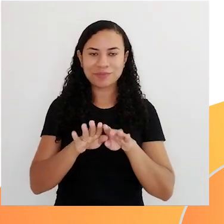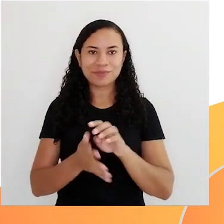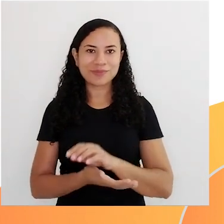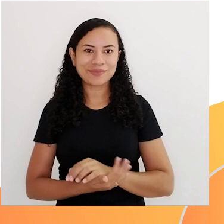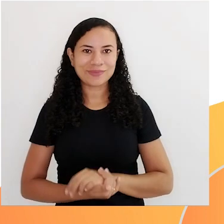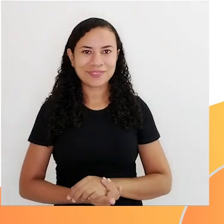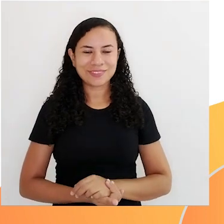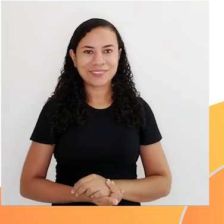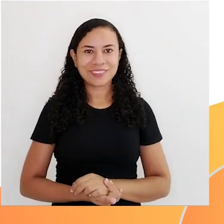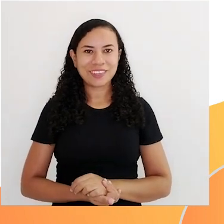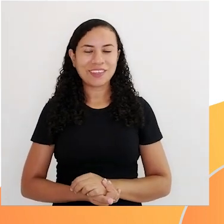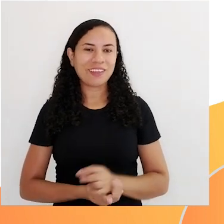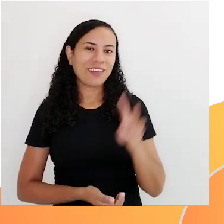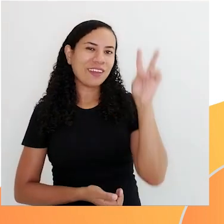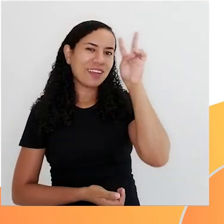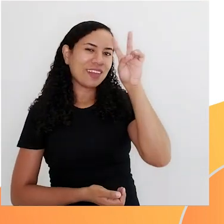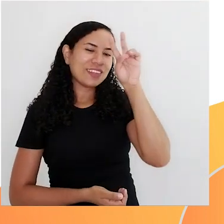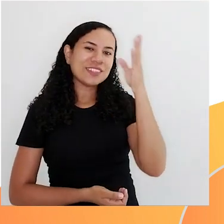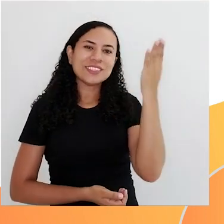Era uma